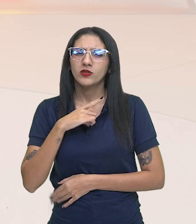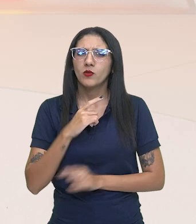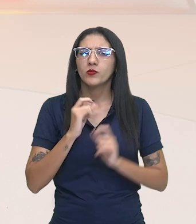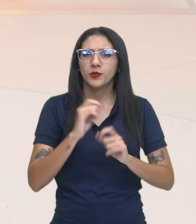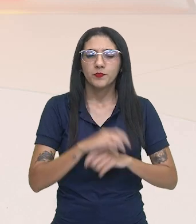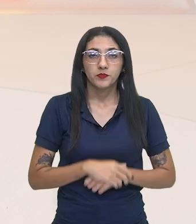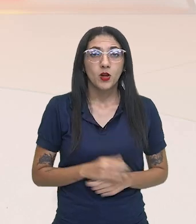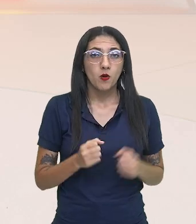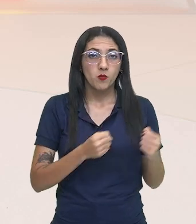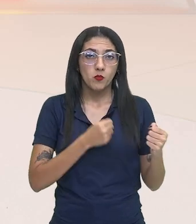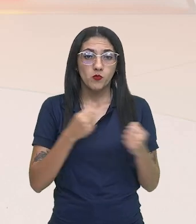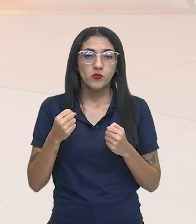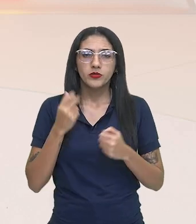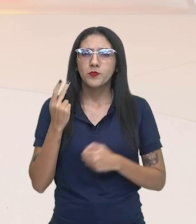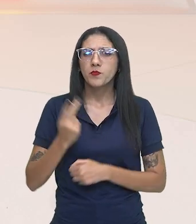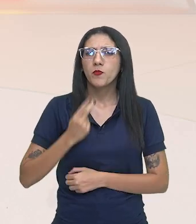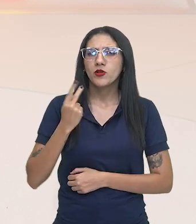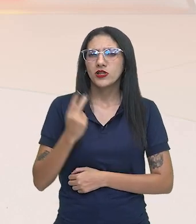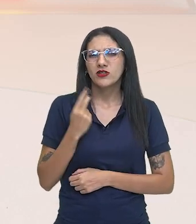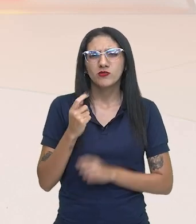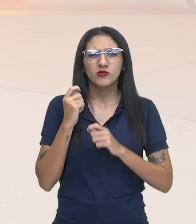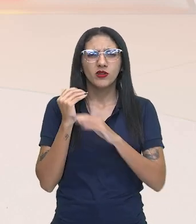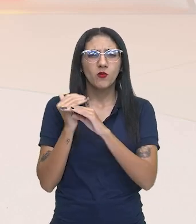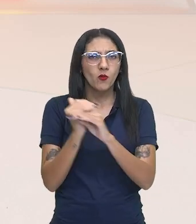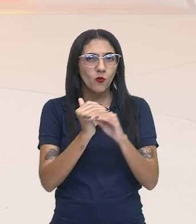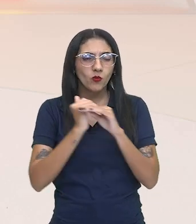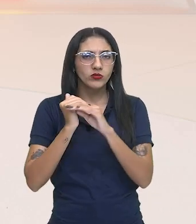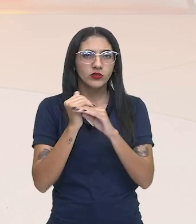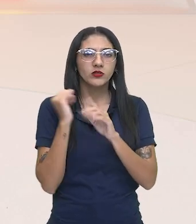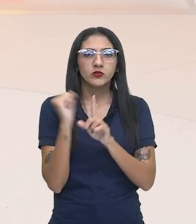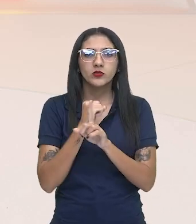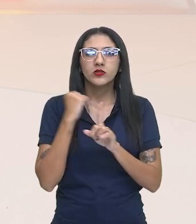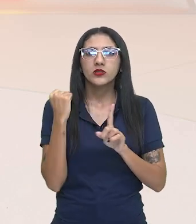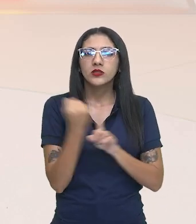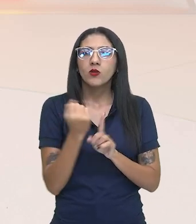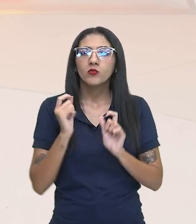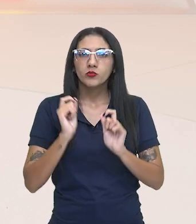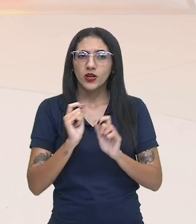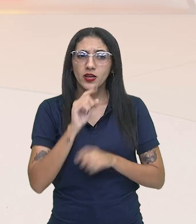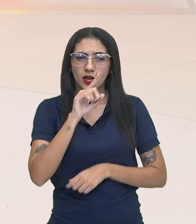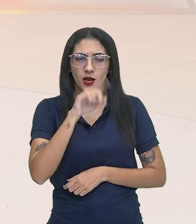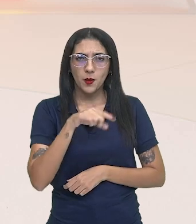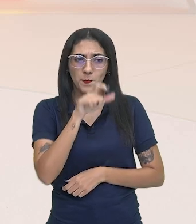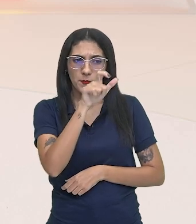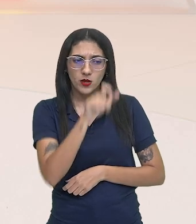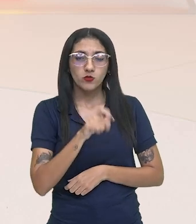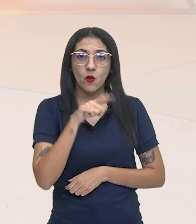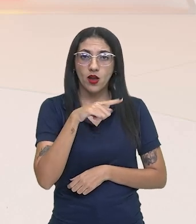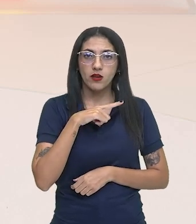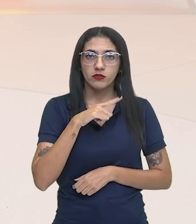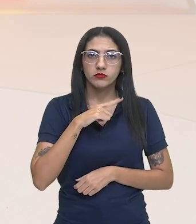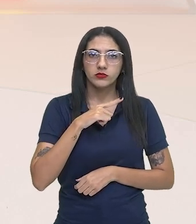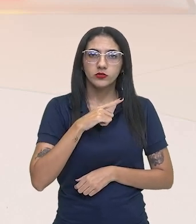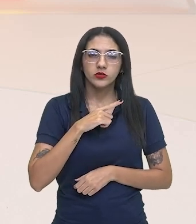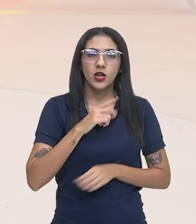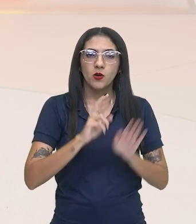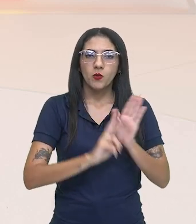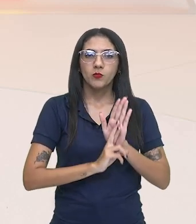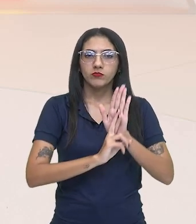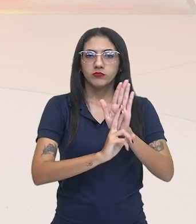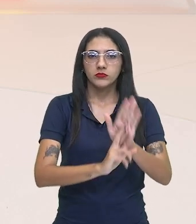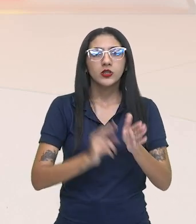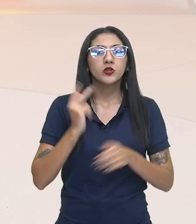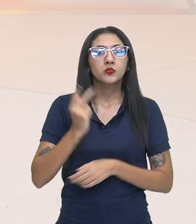poder político, ou seja, o consenso social de que aquele que detém o poder político pode